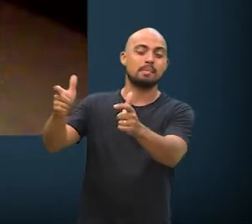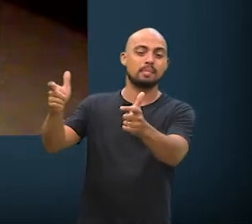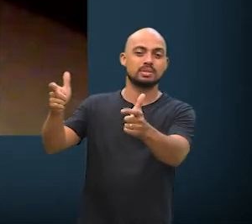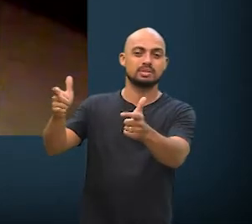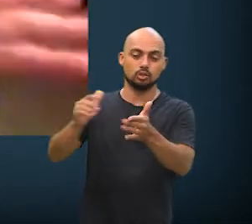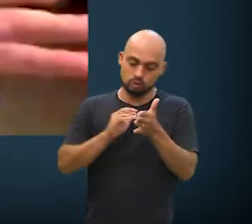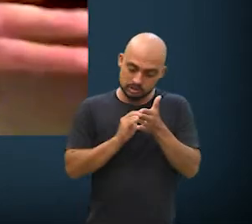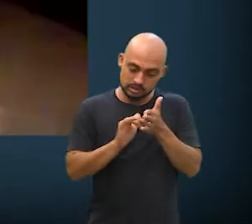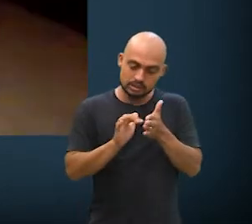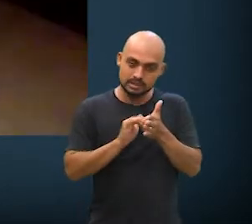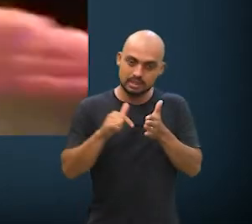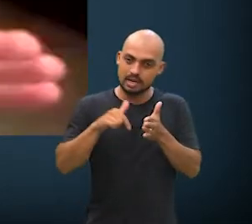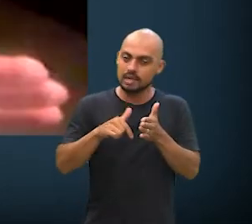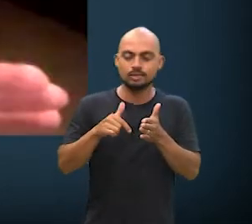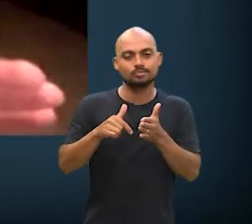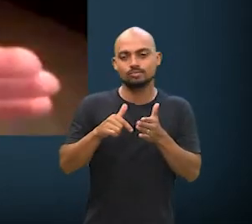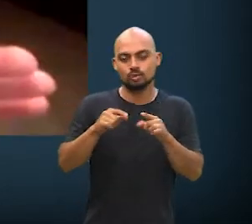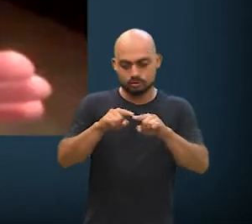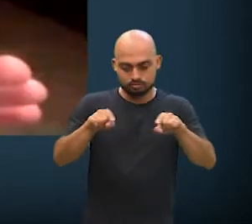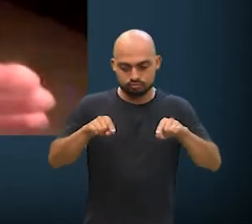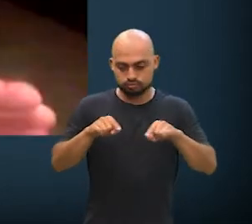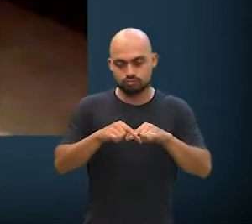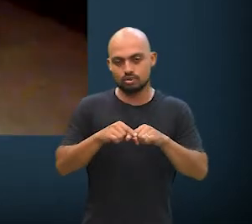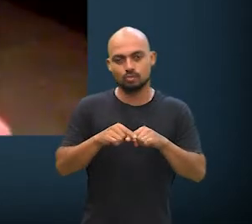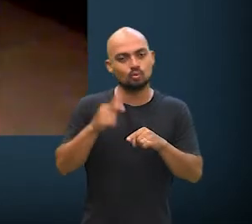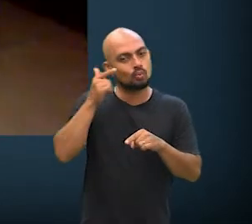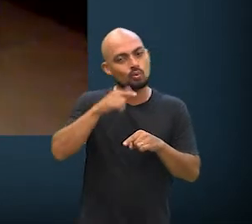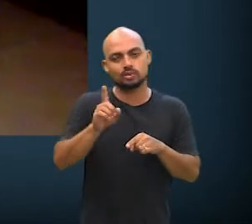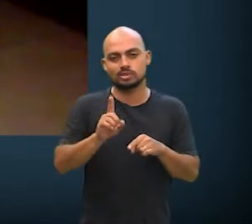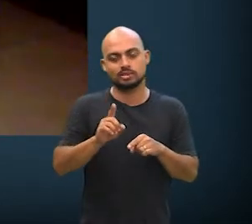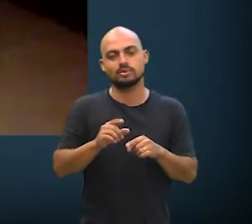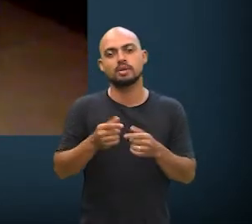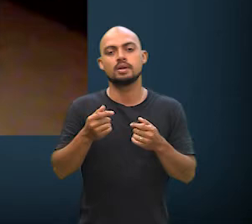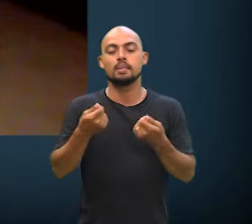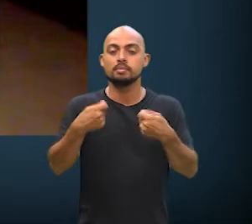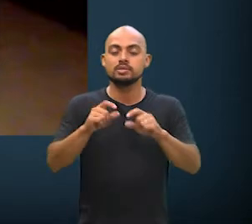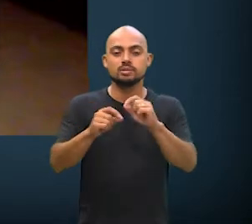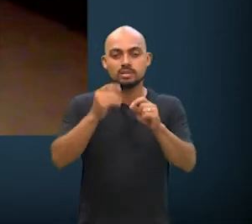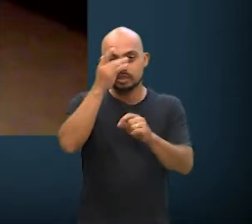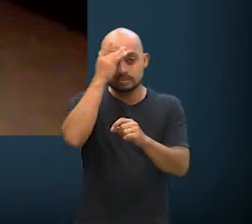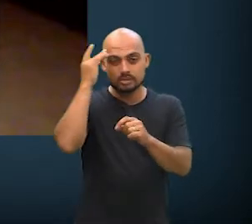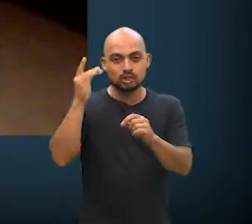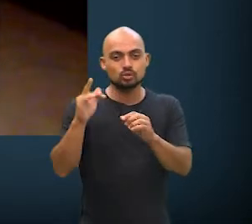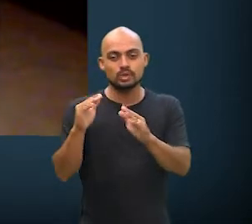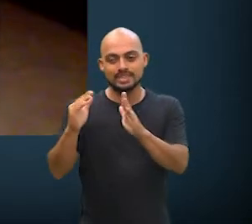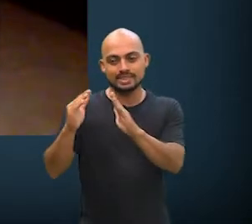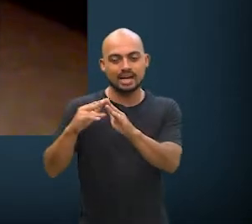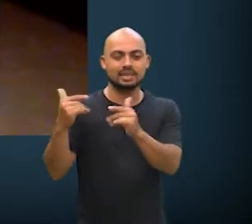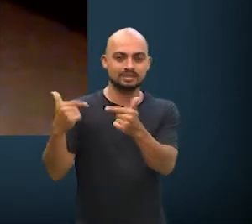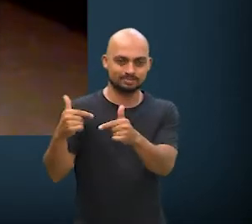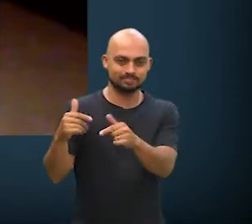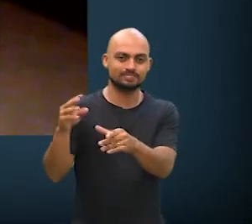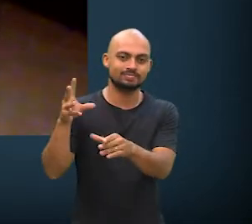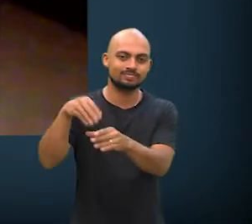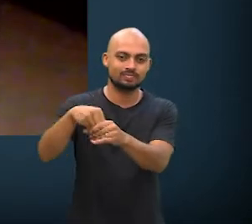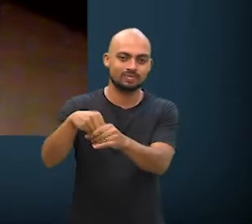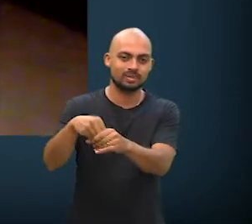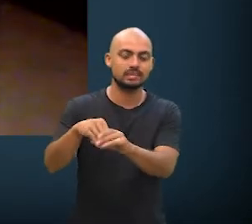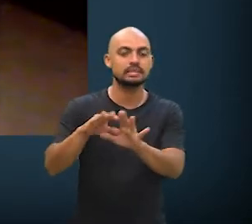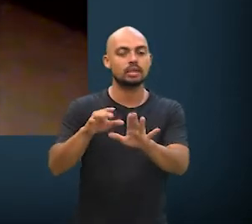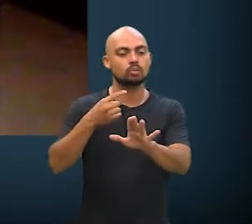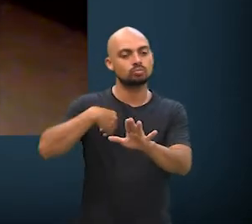você já está dando certo o home office, fica home, porque eu preciso de um pessoal de relacionamento mais perto da gente aqui. Então, nós